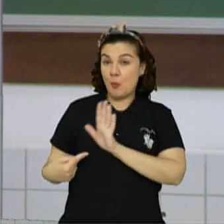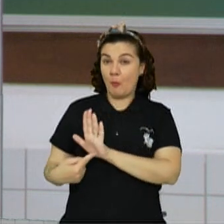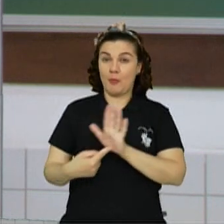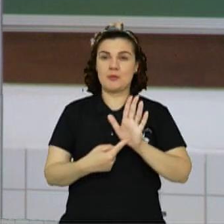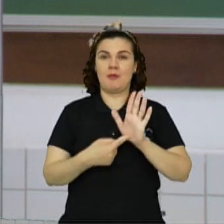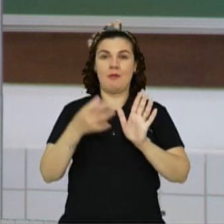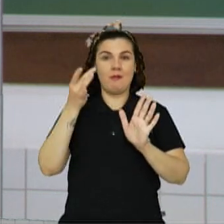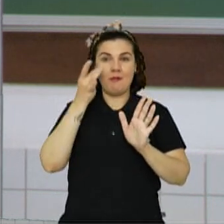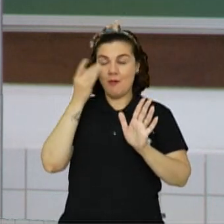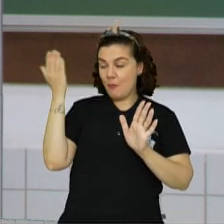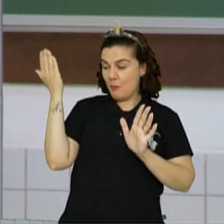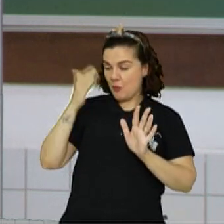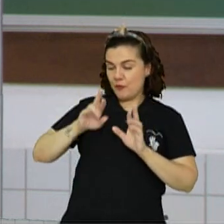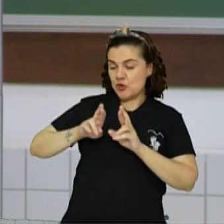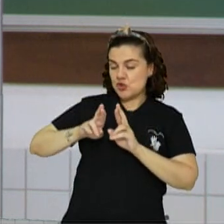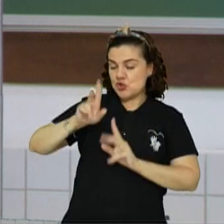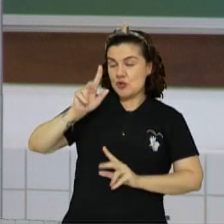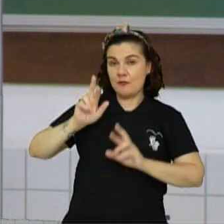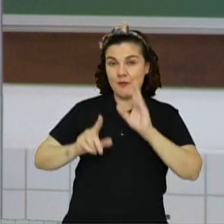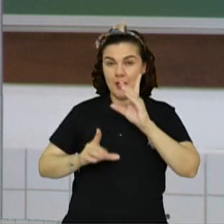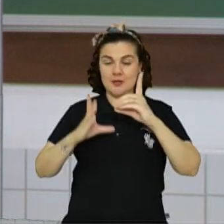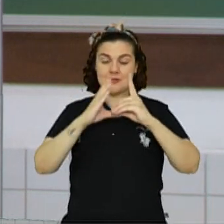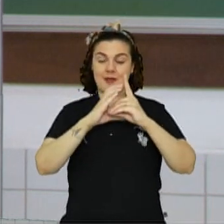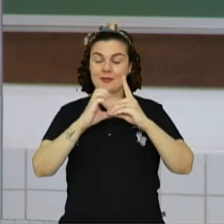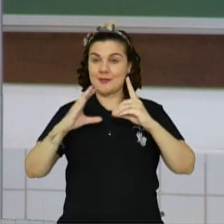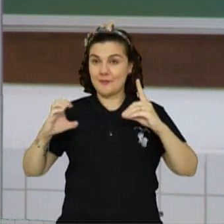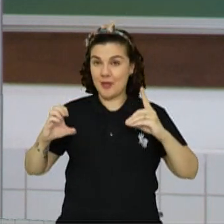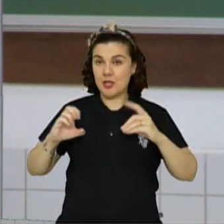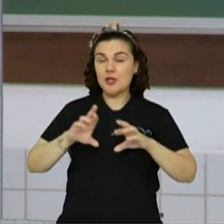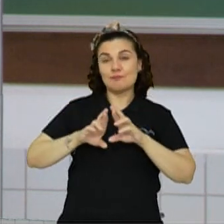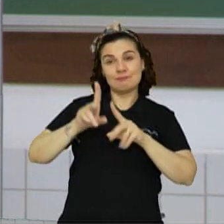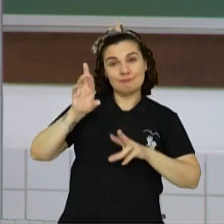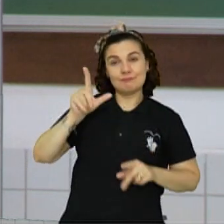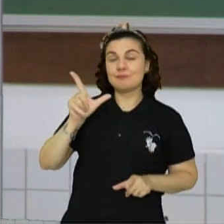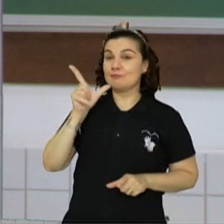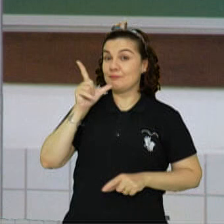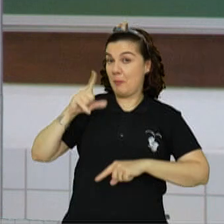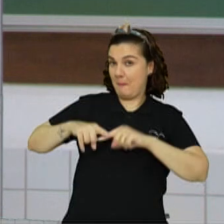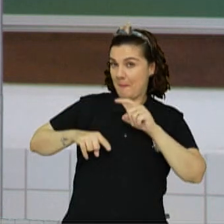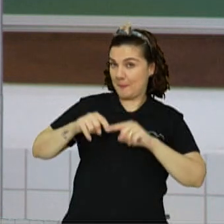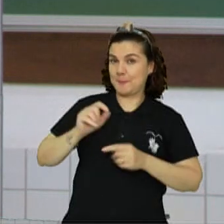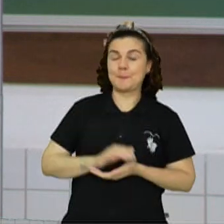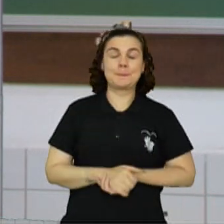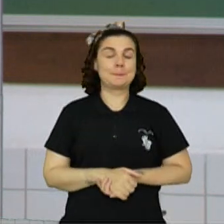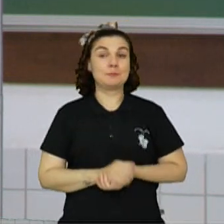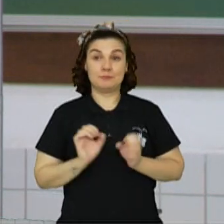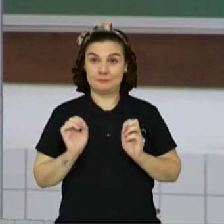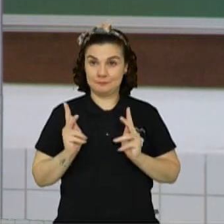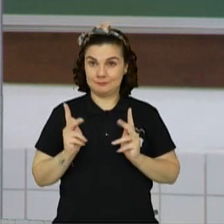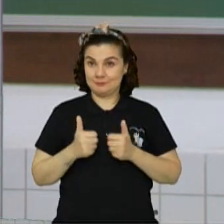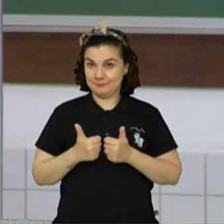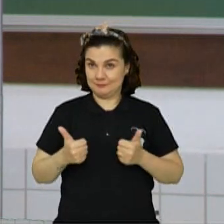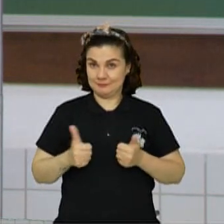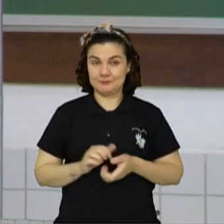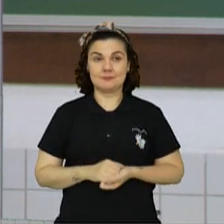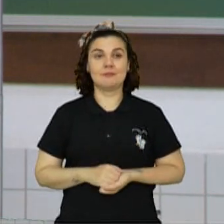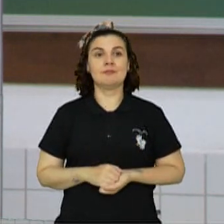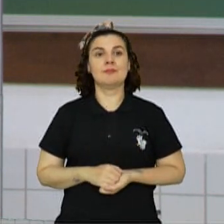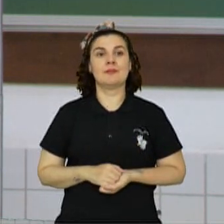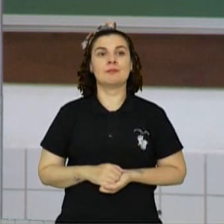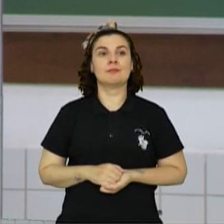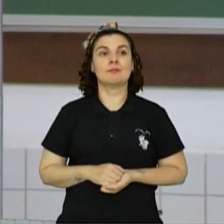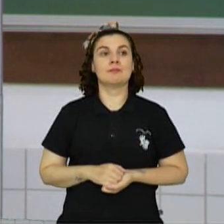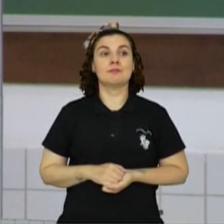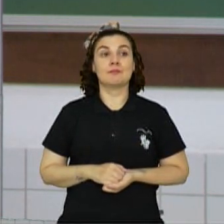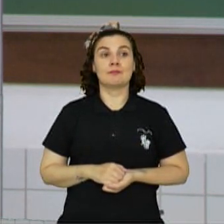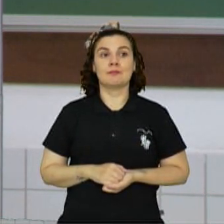para vocês diferenças de densidade entre diferentes tipos de matéria. Beleza? Vamos